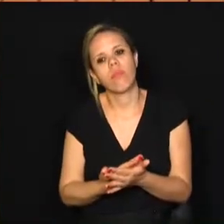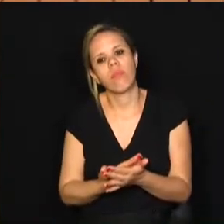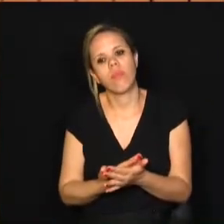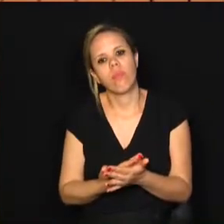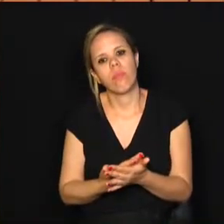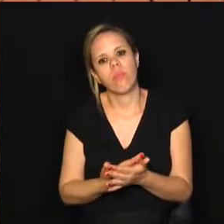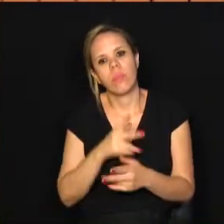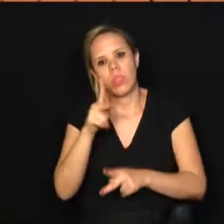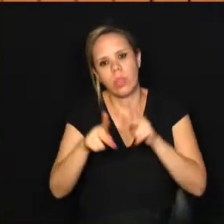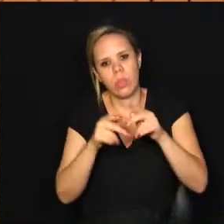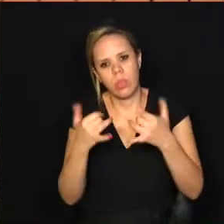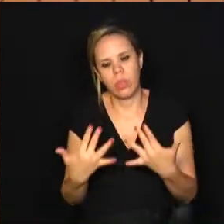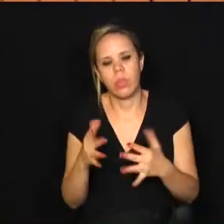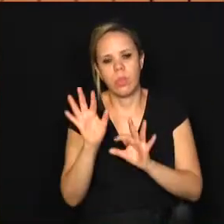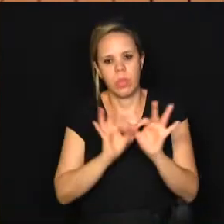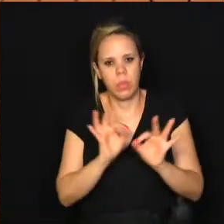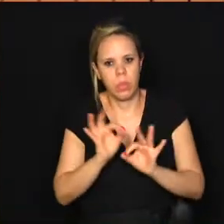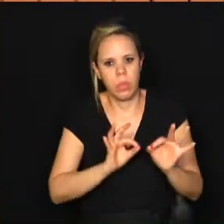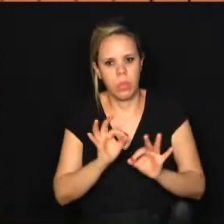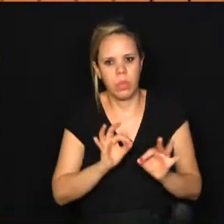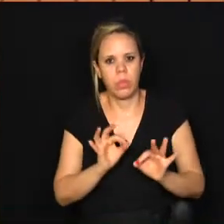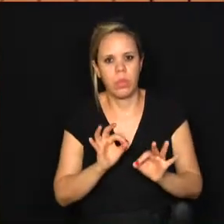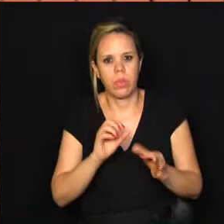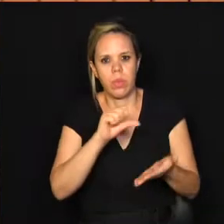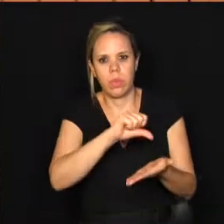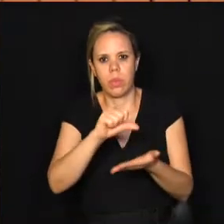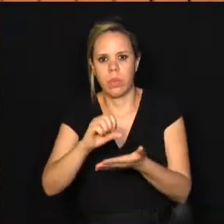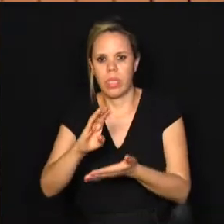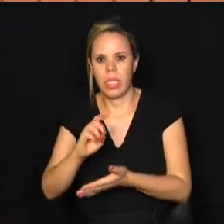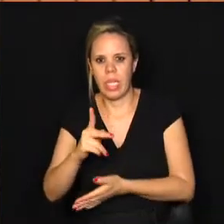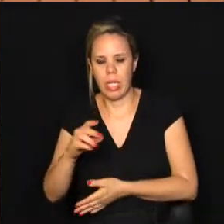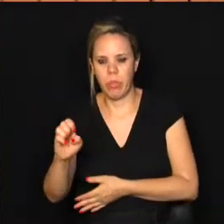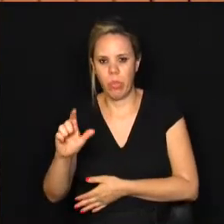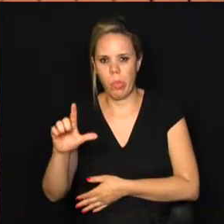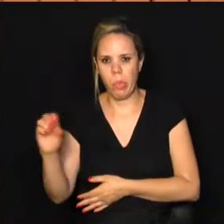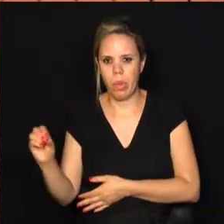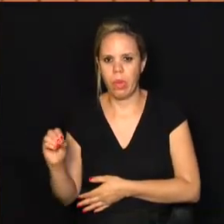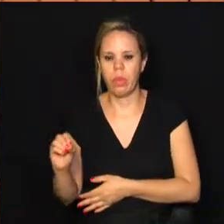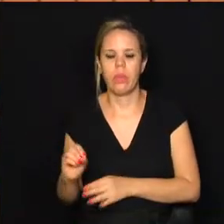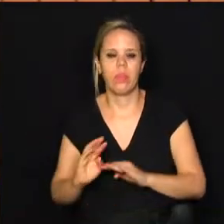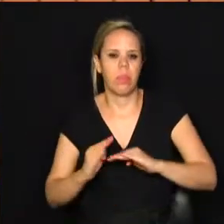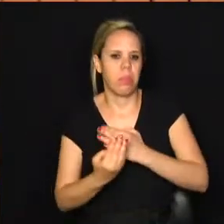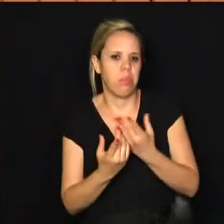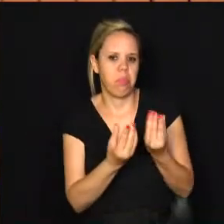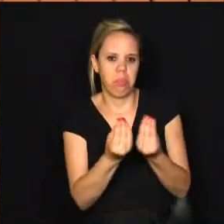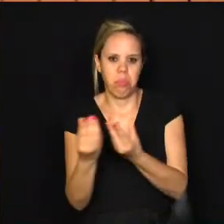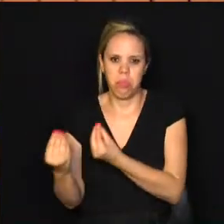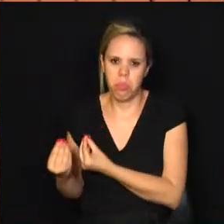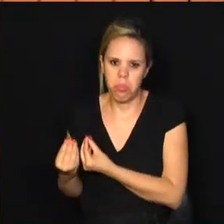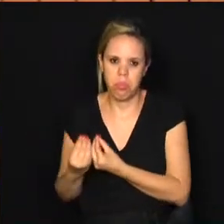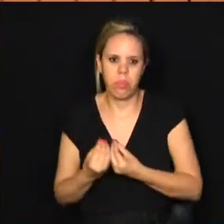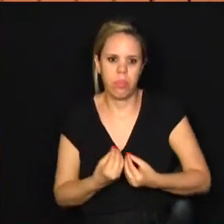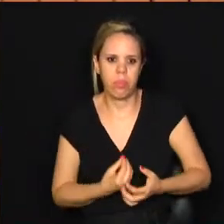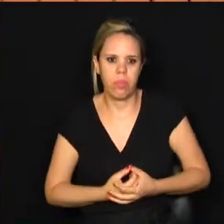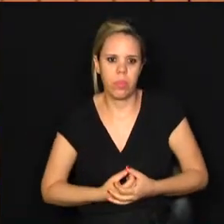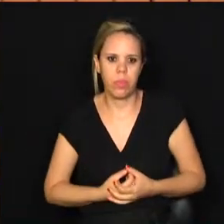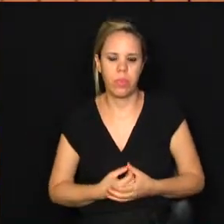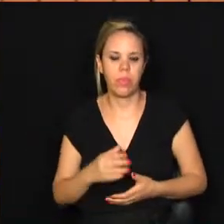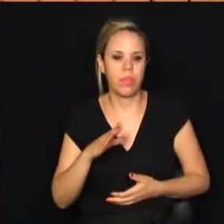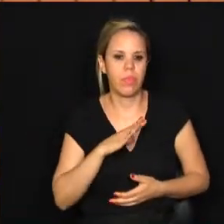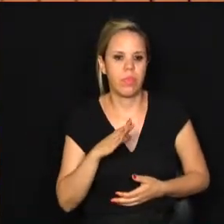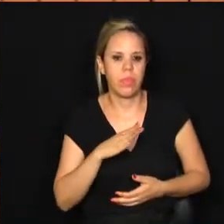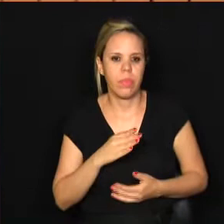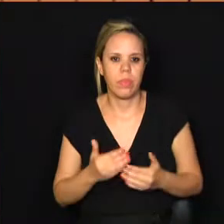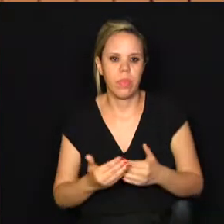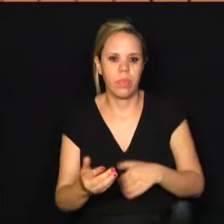a população que está organizada na região do Campo Belo, de São Marcos, Santa Mônica, Aparecidinho, ou seja, na periferia da cidade, a